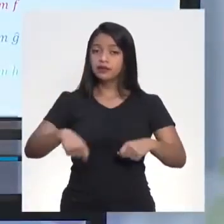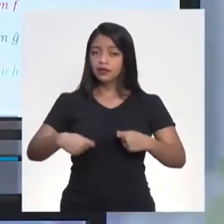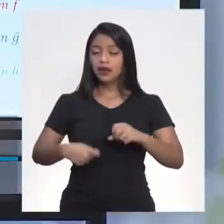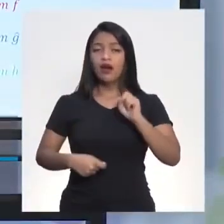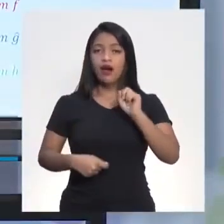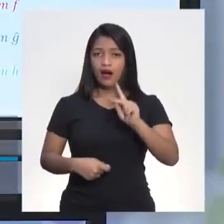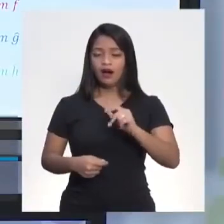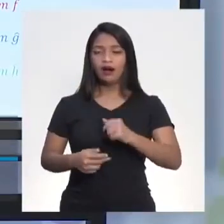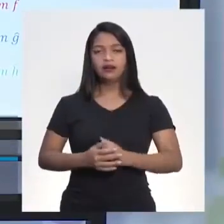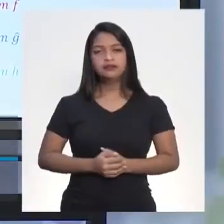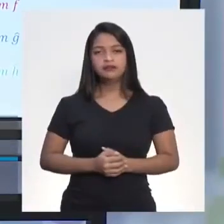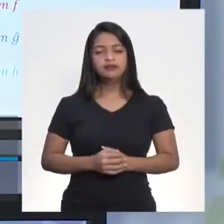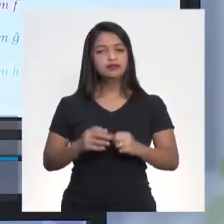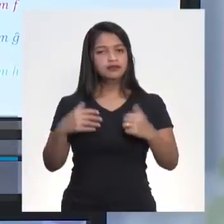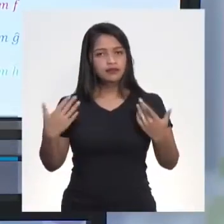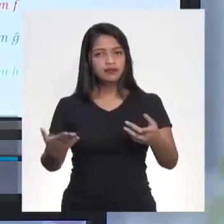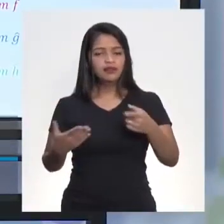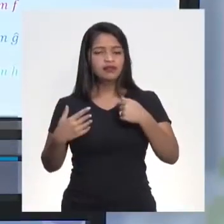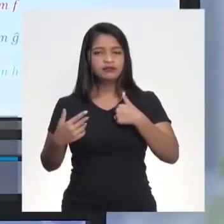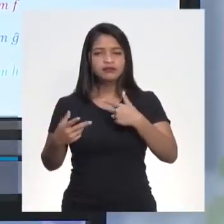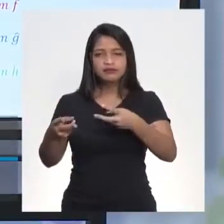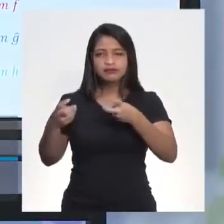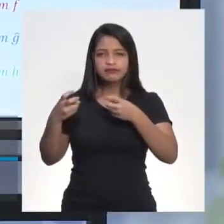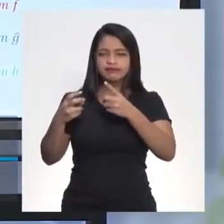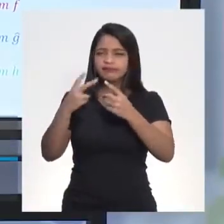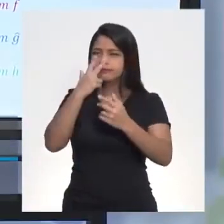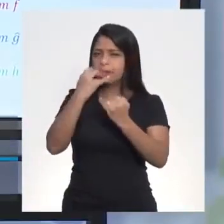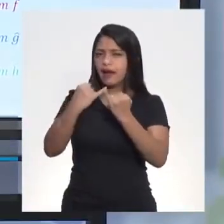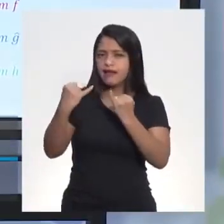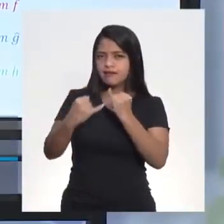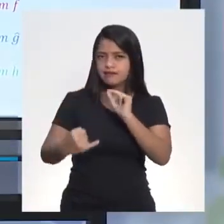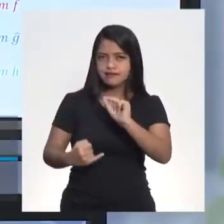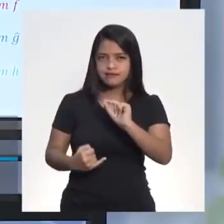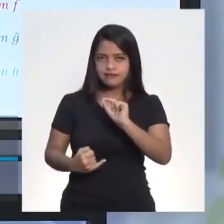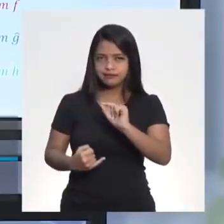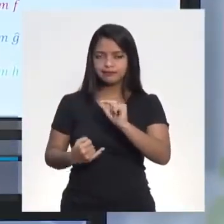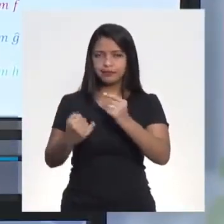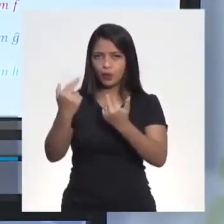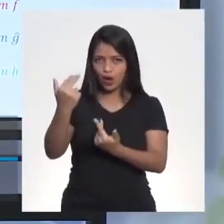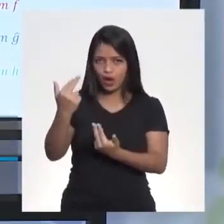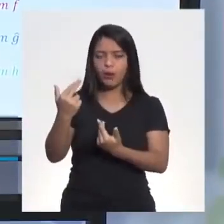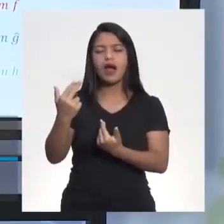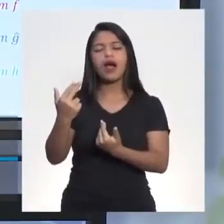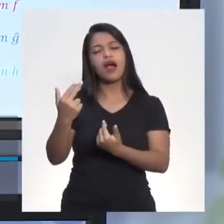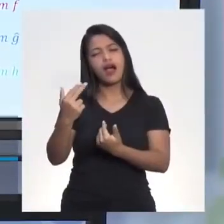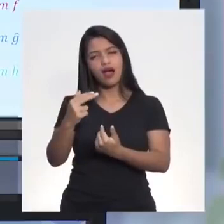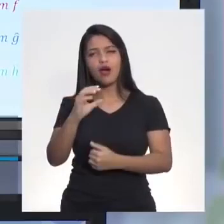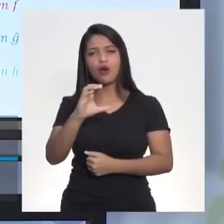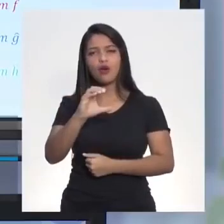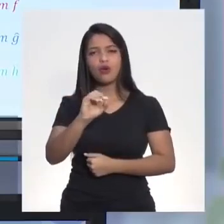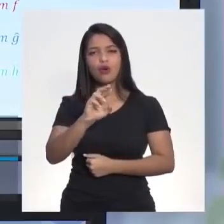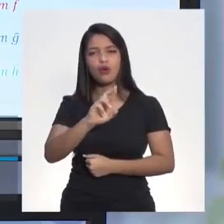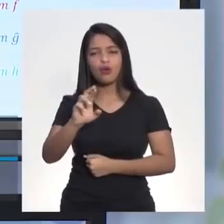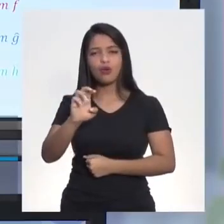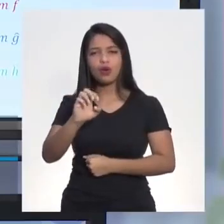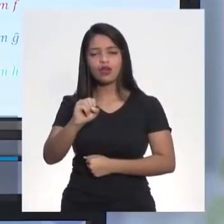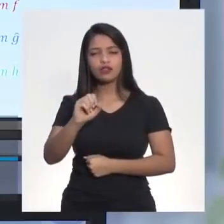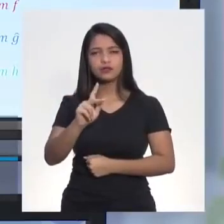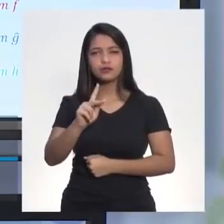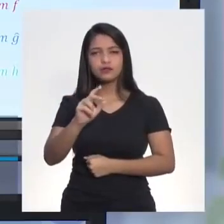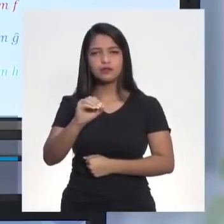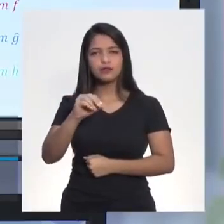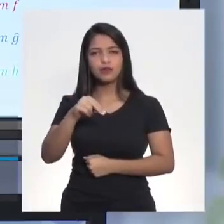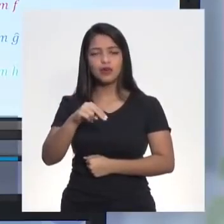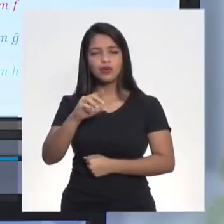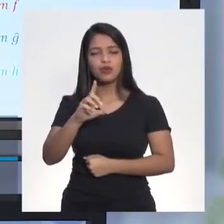estou vendo o que que é parecido, o que que é semelhante, né? Então, o A aqui e o E. Beleza. Então,